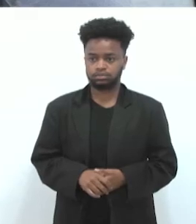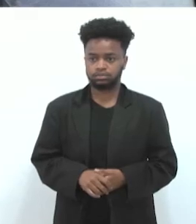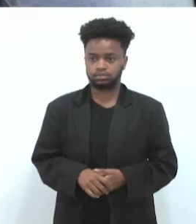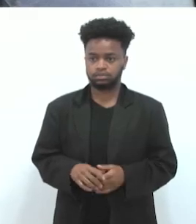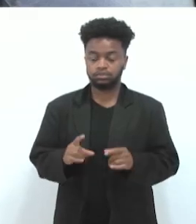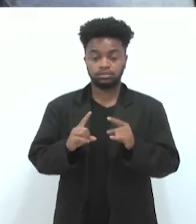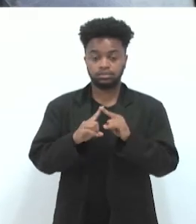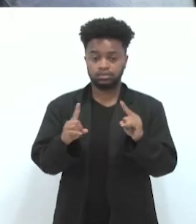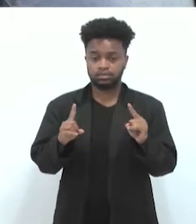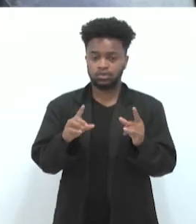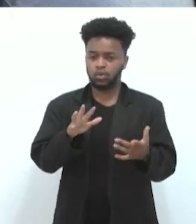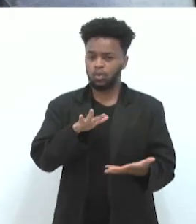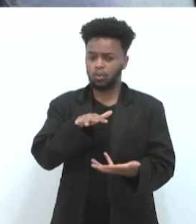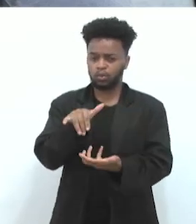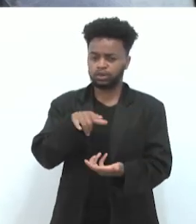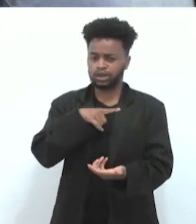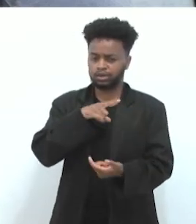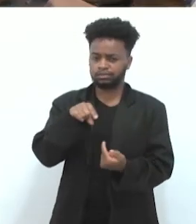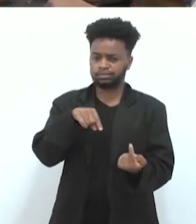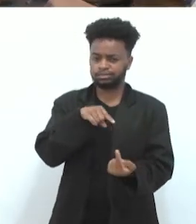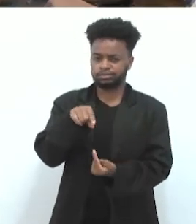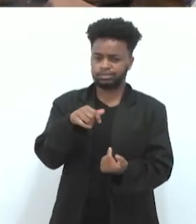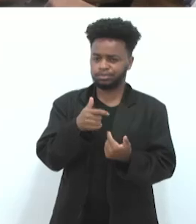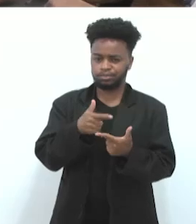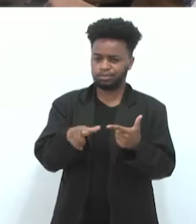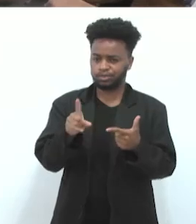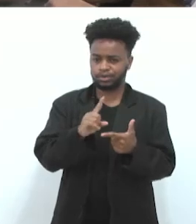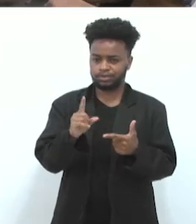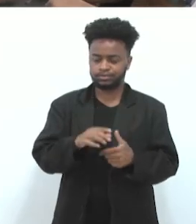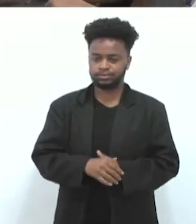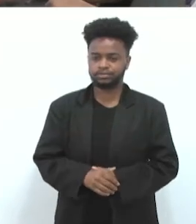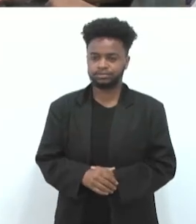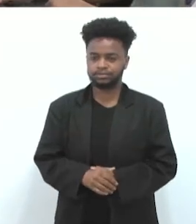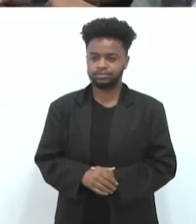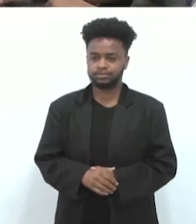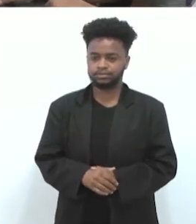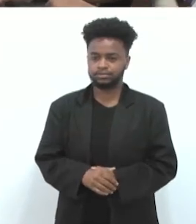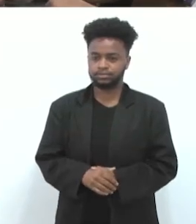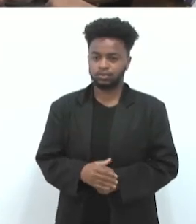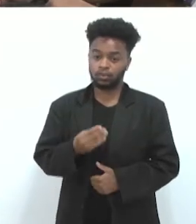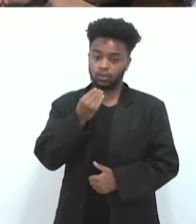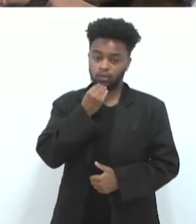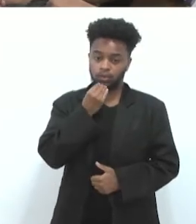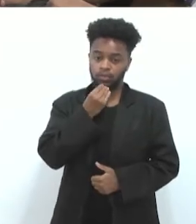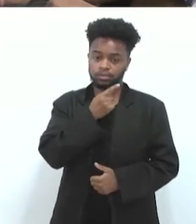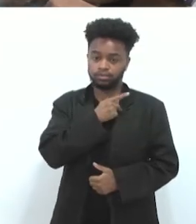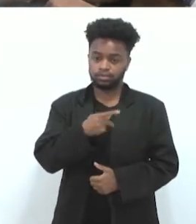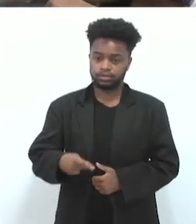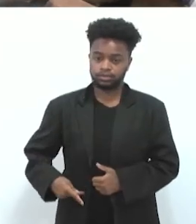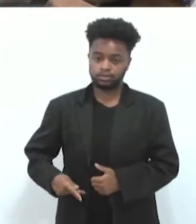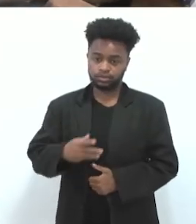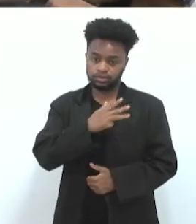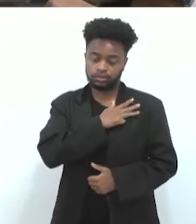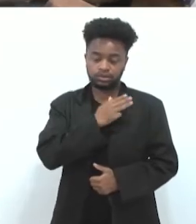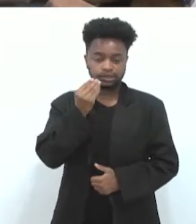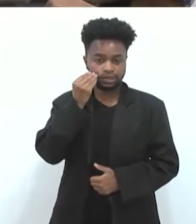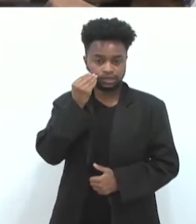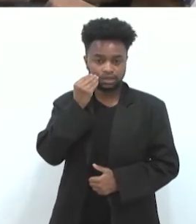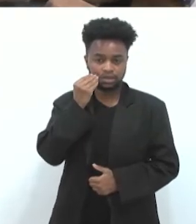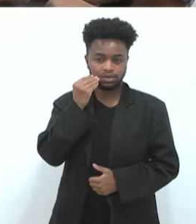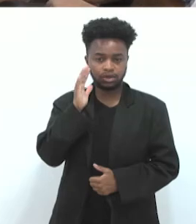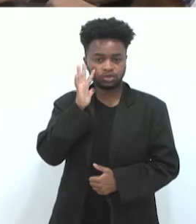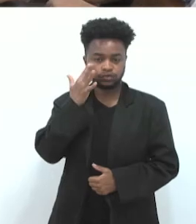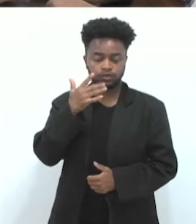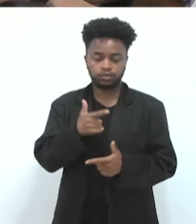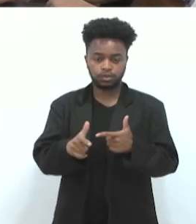mundo dá muita volta, não tem problema. Presidente, só para esclarecer, né, obviamente o presidente Lula está tentando enfrentar um problema grave no